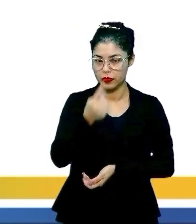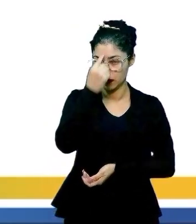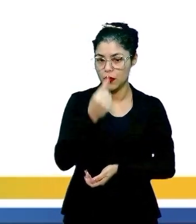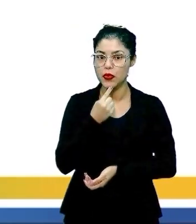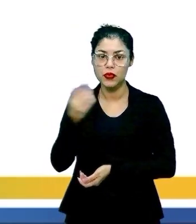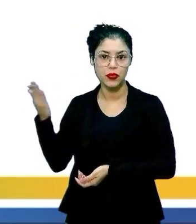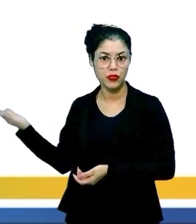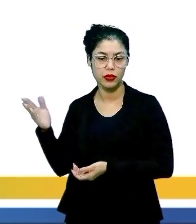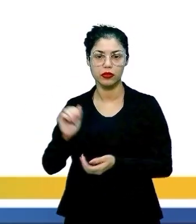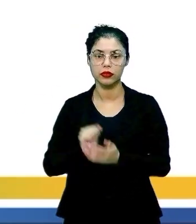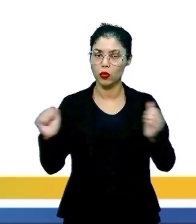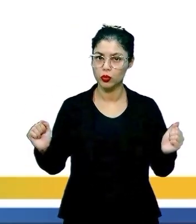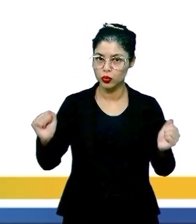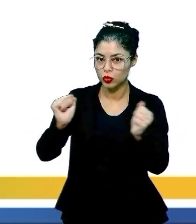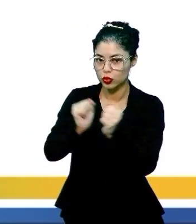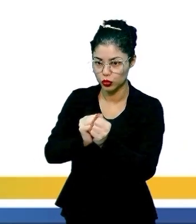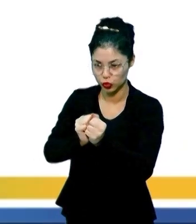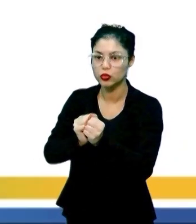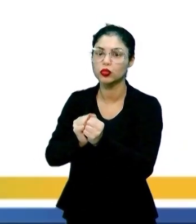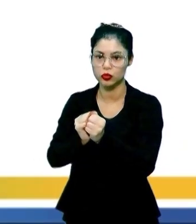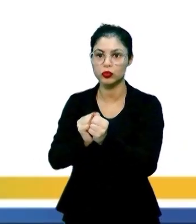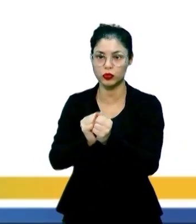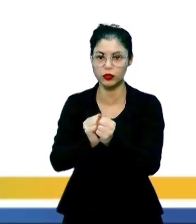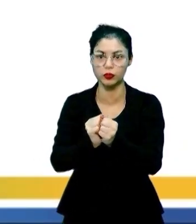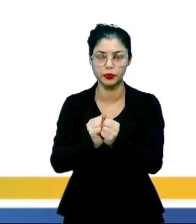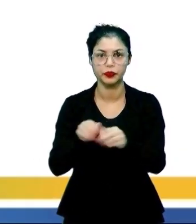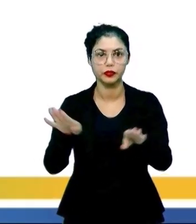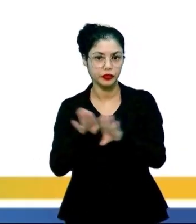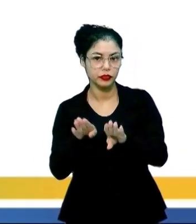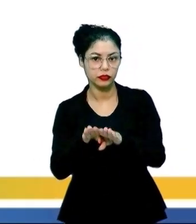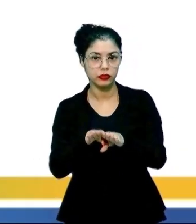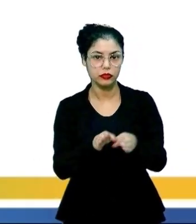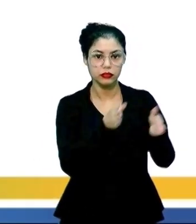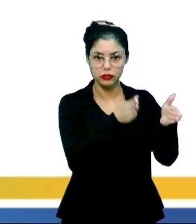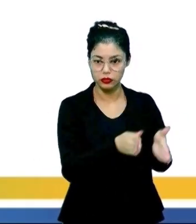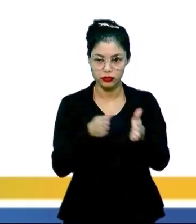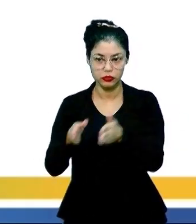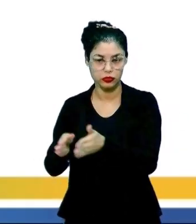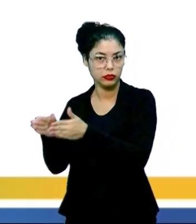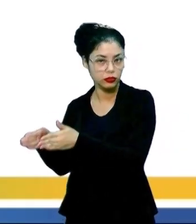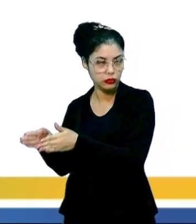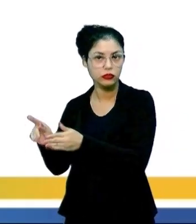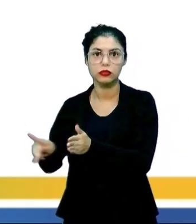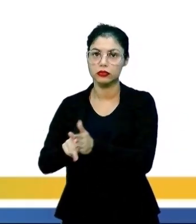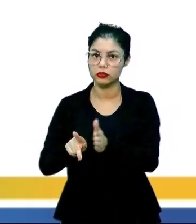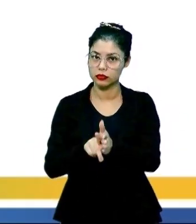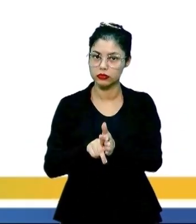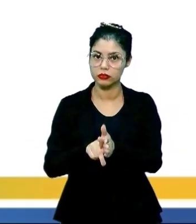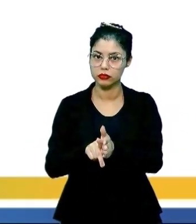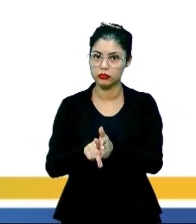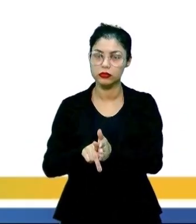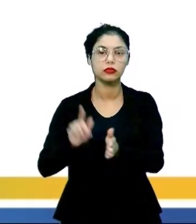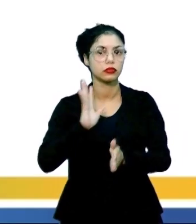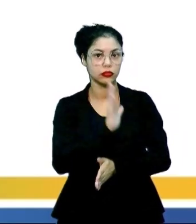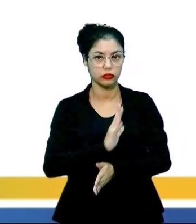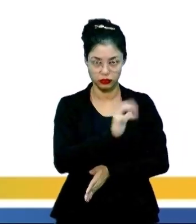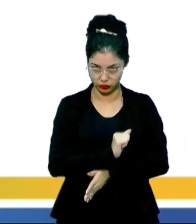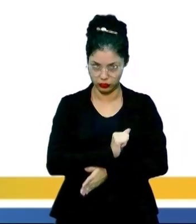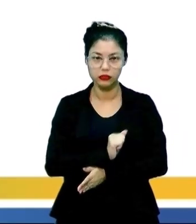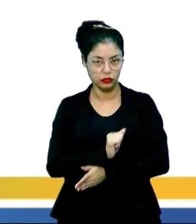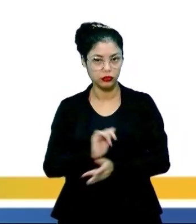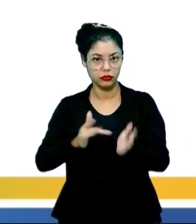é uma escultura, é um conjunto de esculturas que são passos da Paixão de Cristo que está no Santuário do Bom